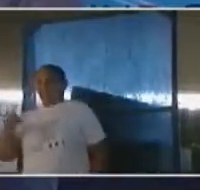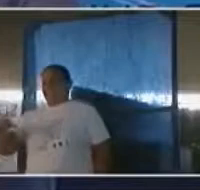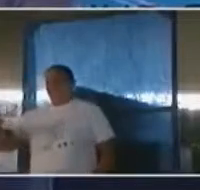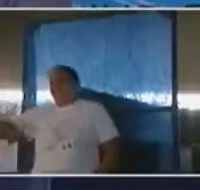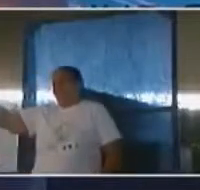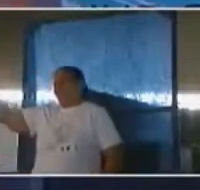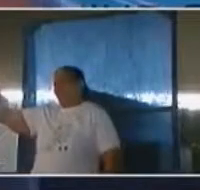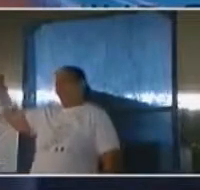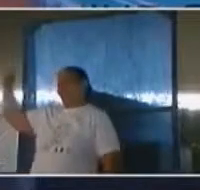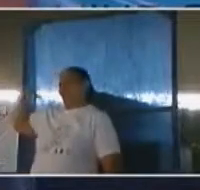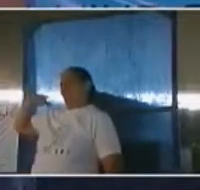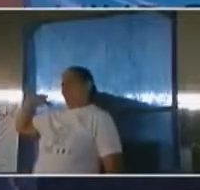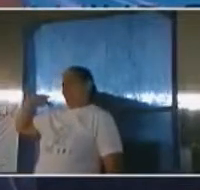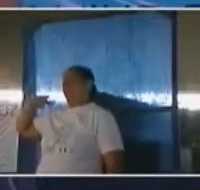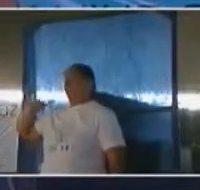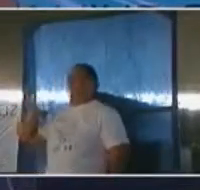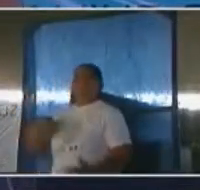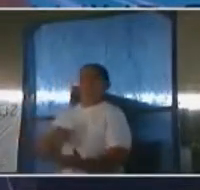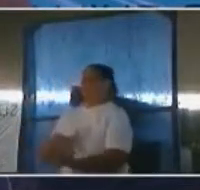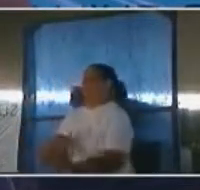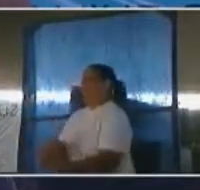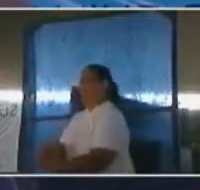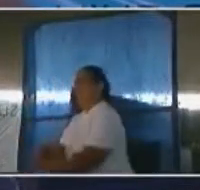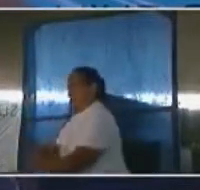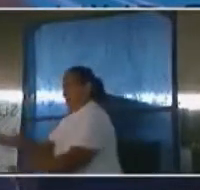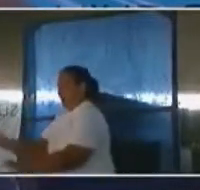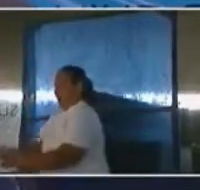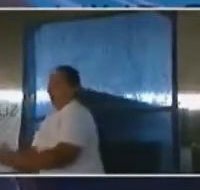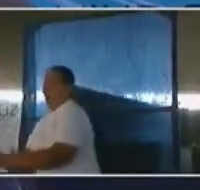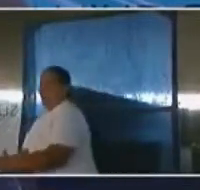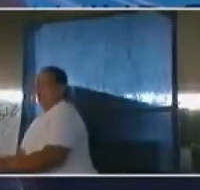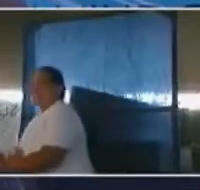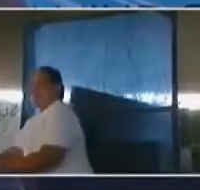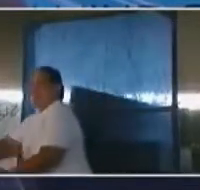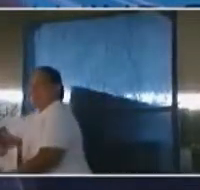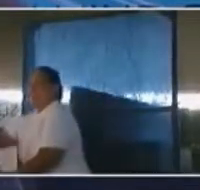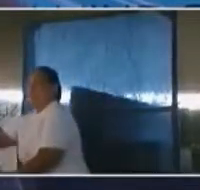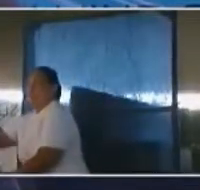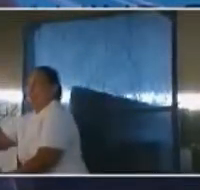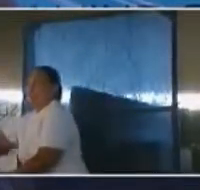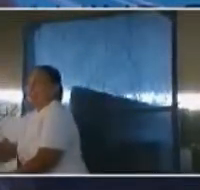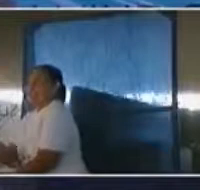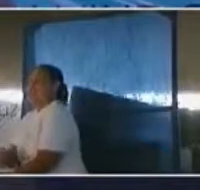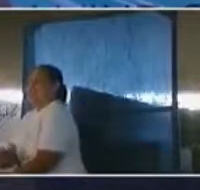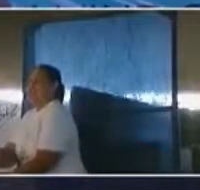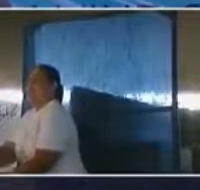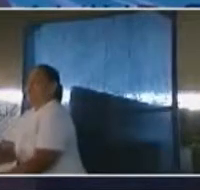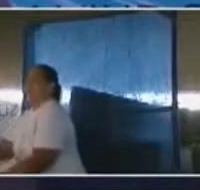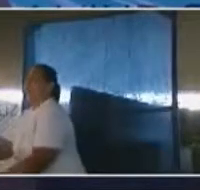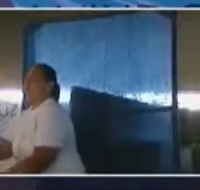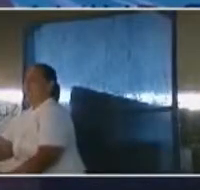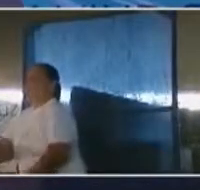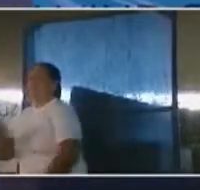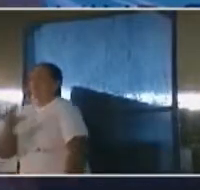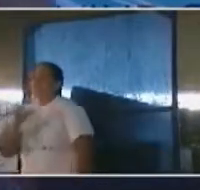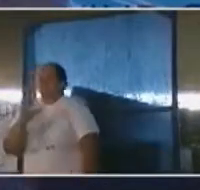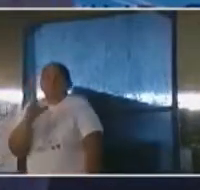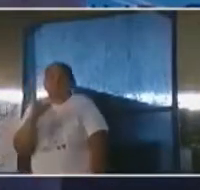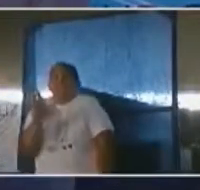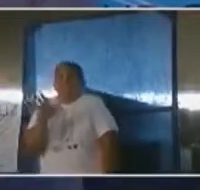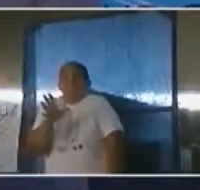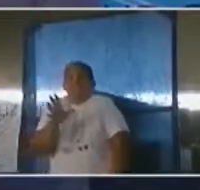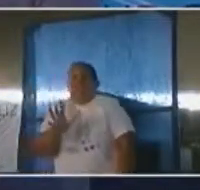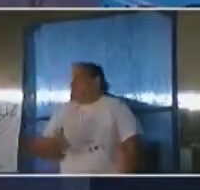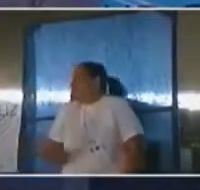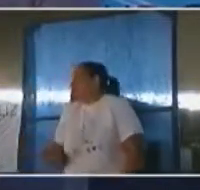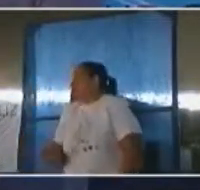sagrado. Daqui sai boa parte do oxigênio que nós consumimos no resto do Brasil, no resto